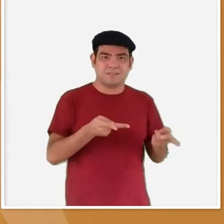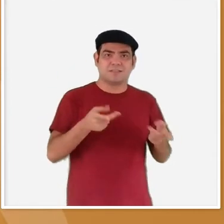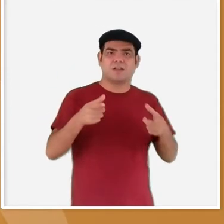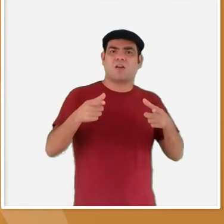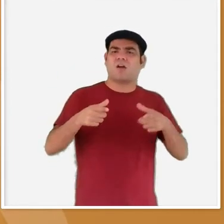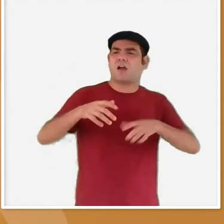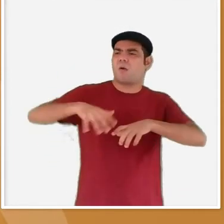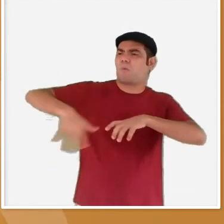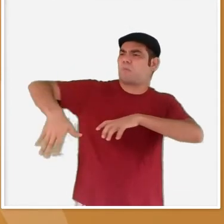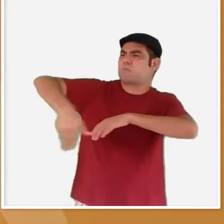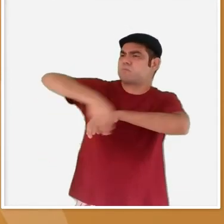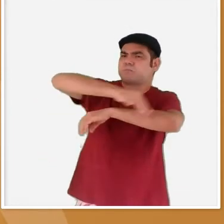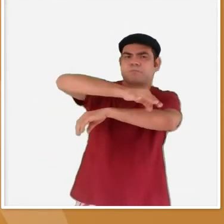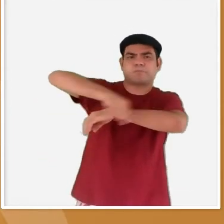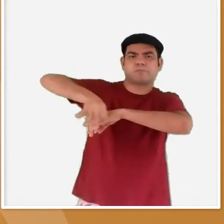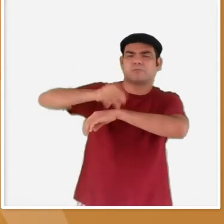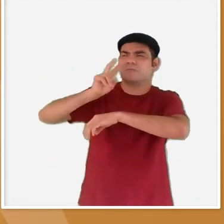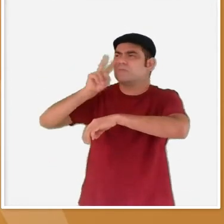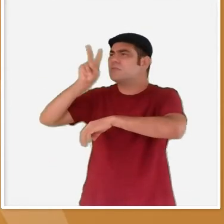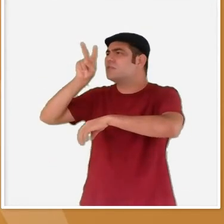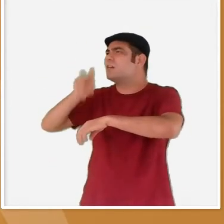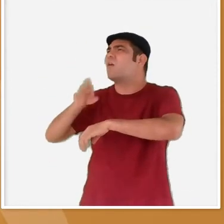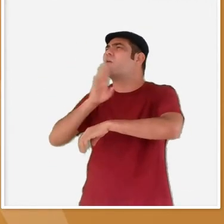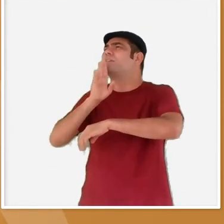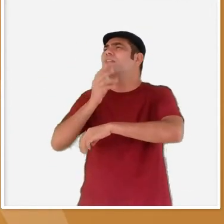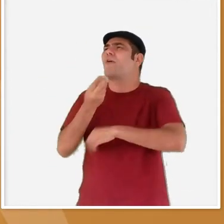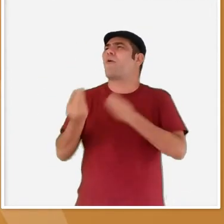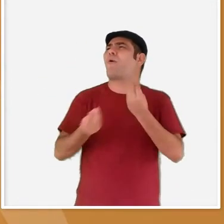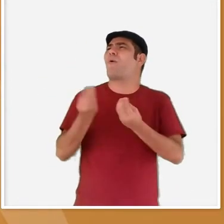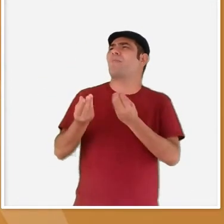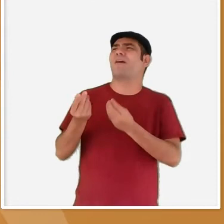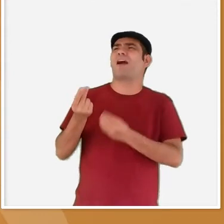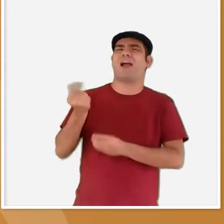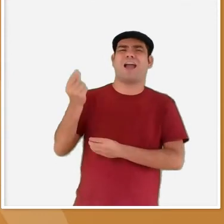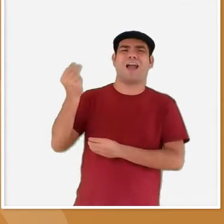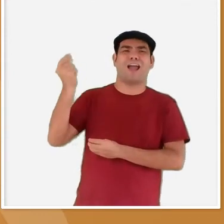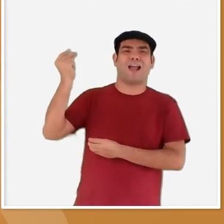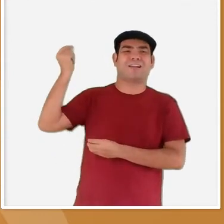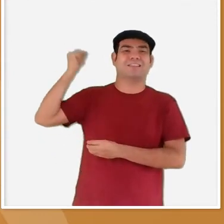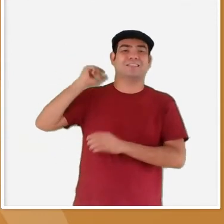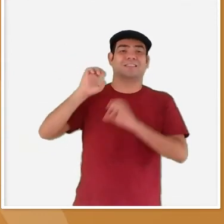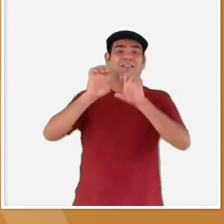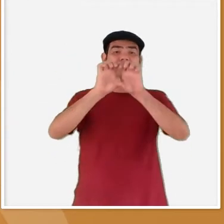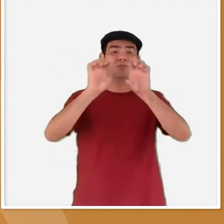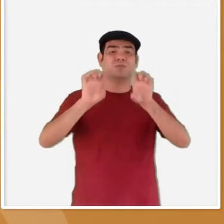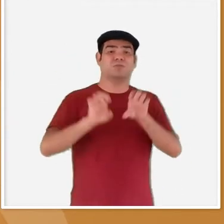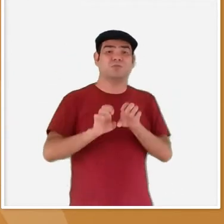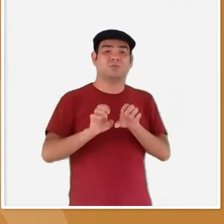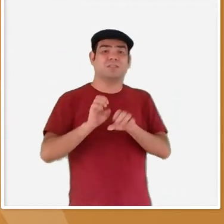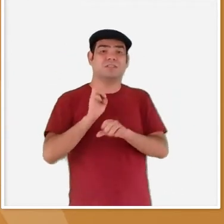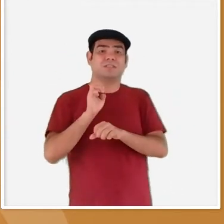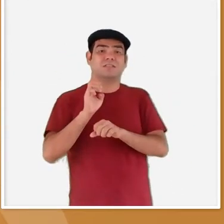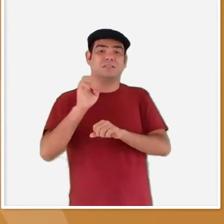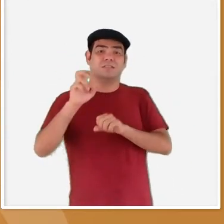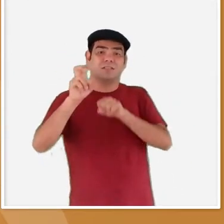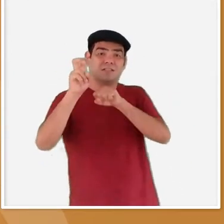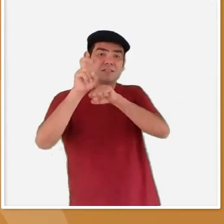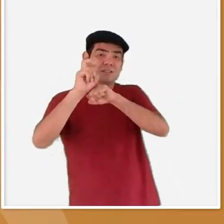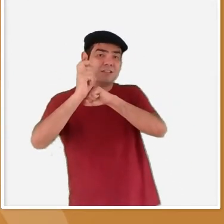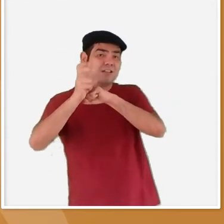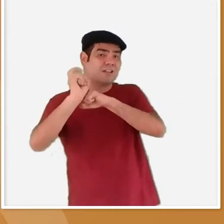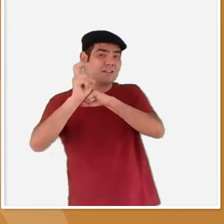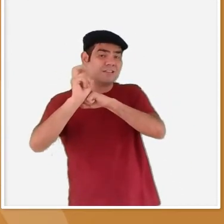no intuito de conhecer como era a estrutura de engenharia, né? Diferente de outros